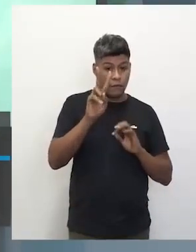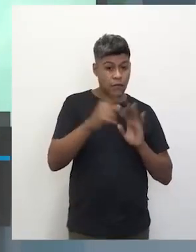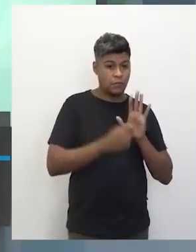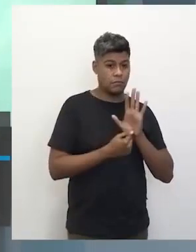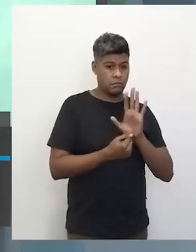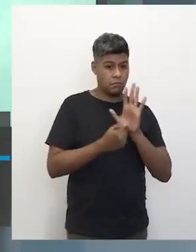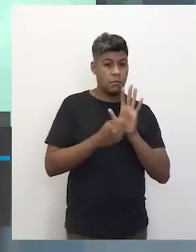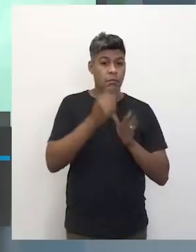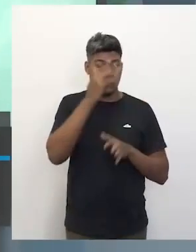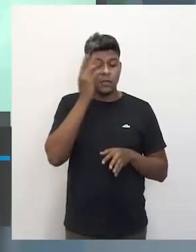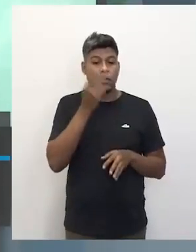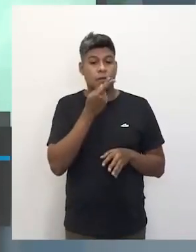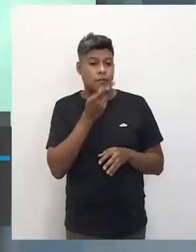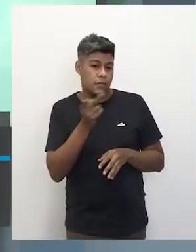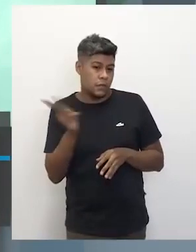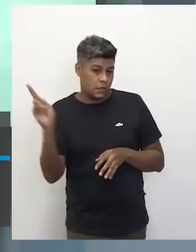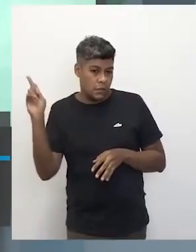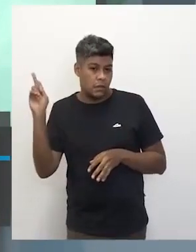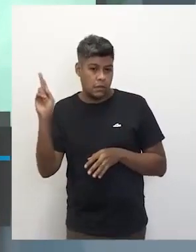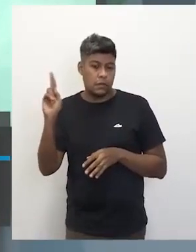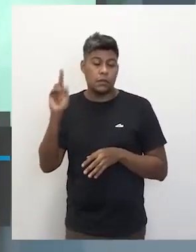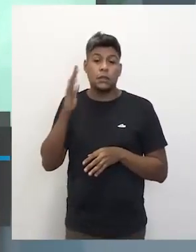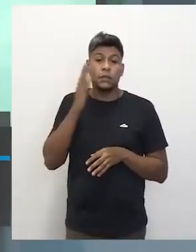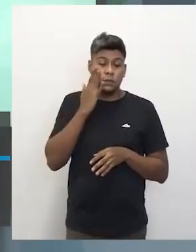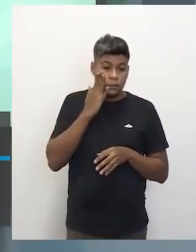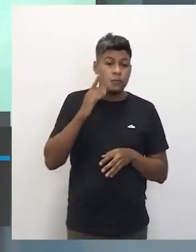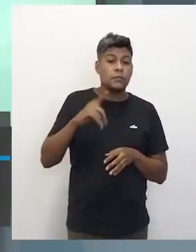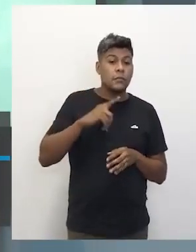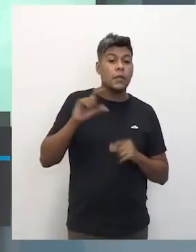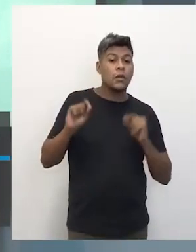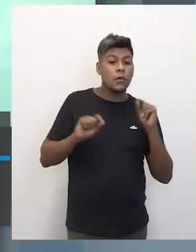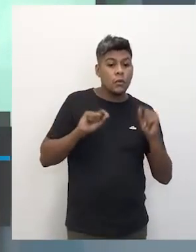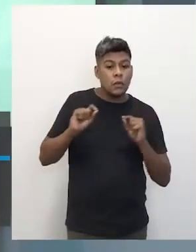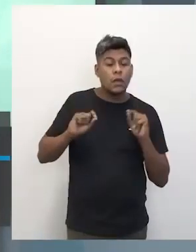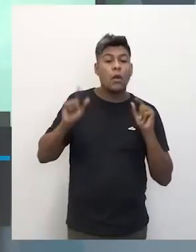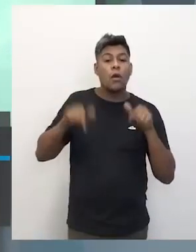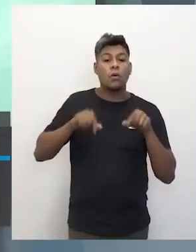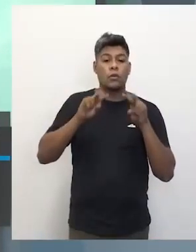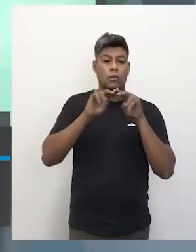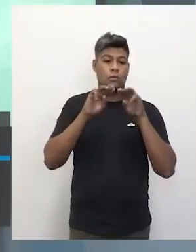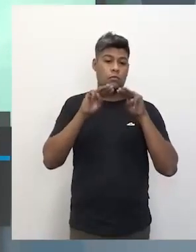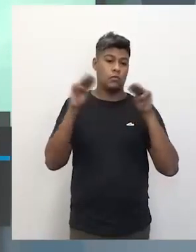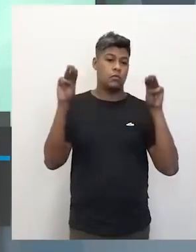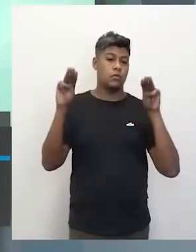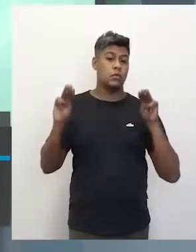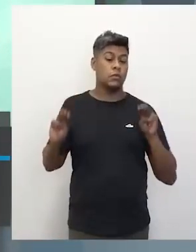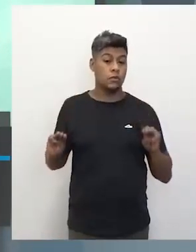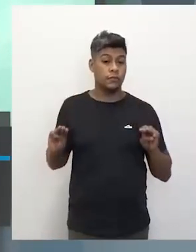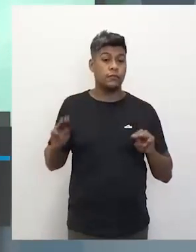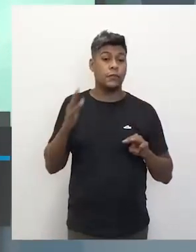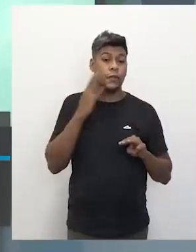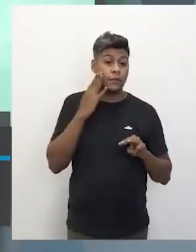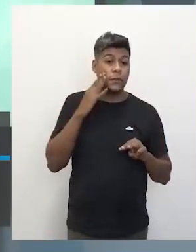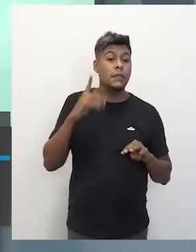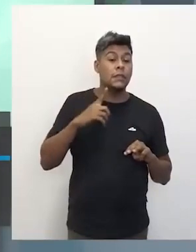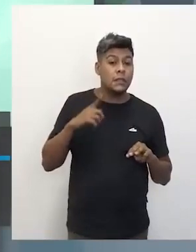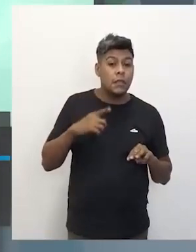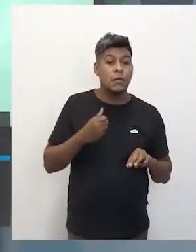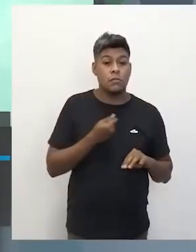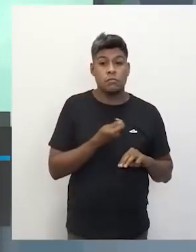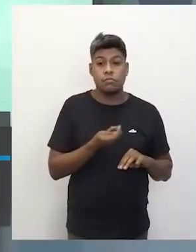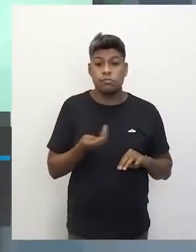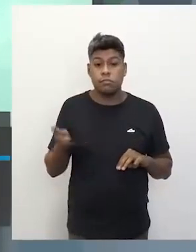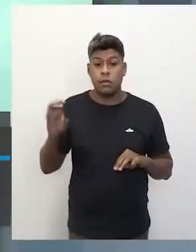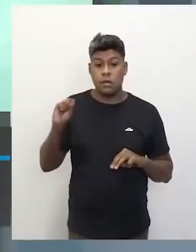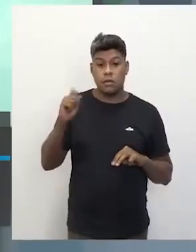visitem, né? Aí você tem, geralmente, num museu. Aí é uma situação. Quando você tem um mercado como a SP Arte, aí